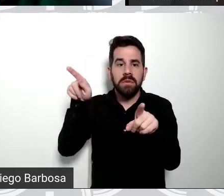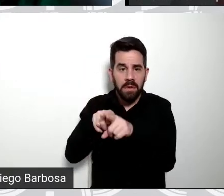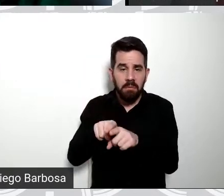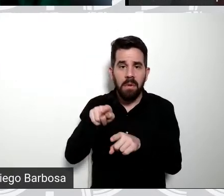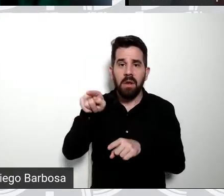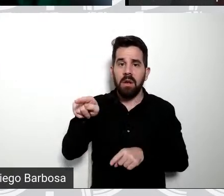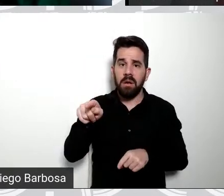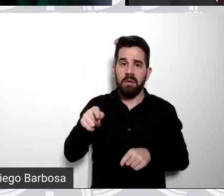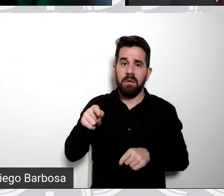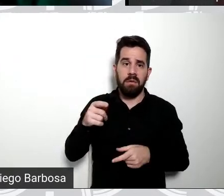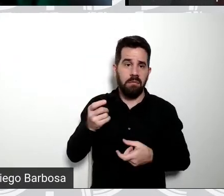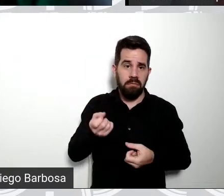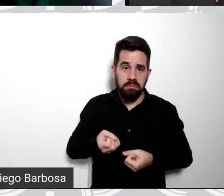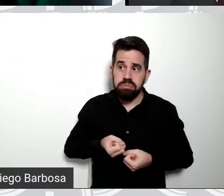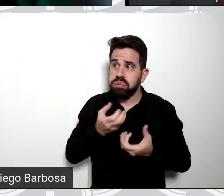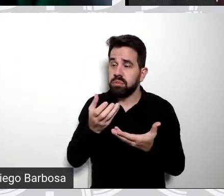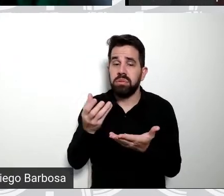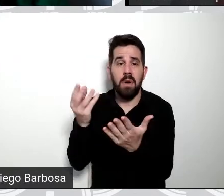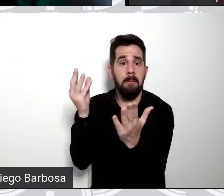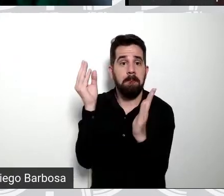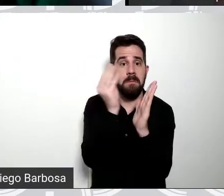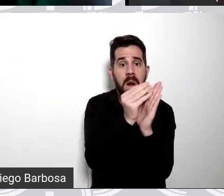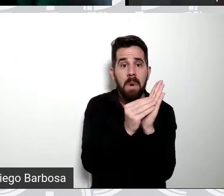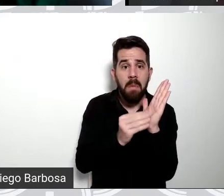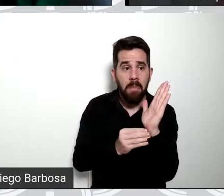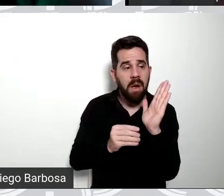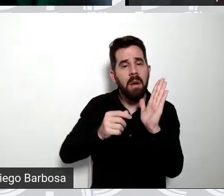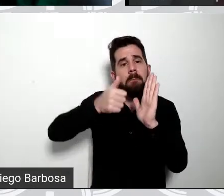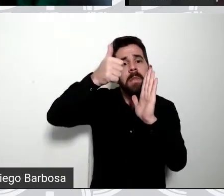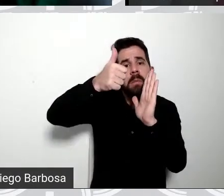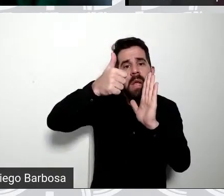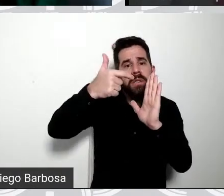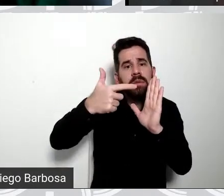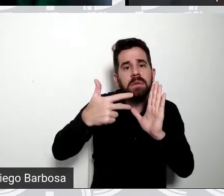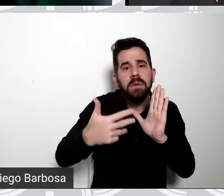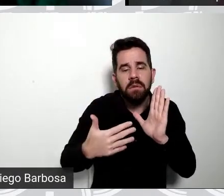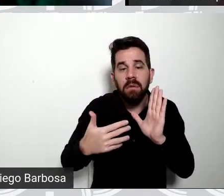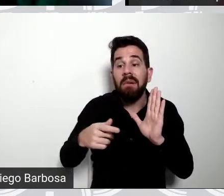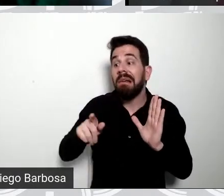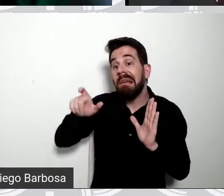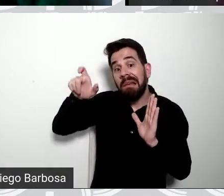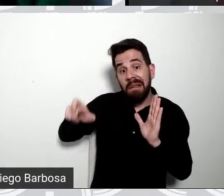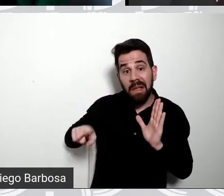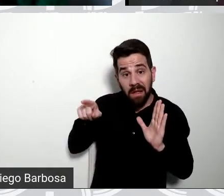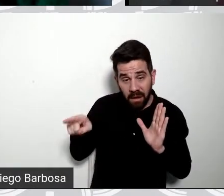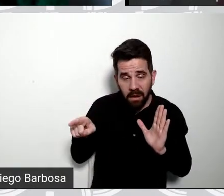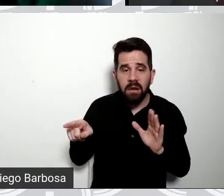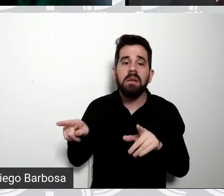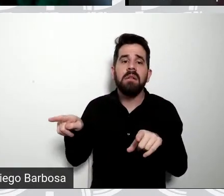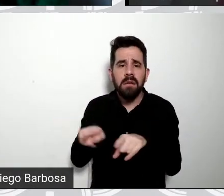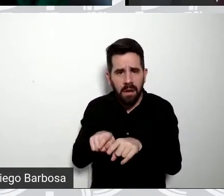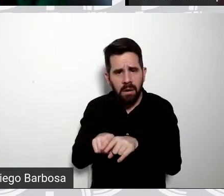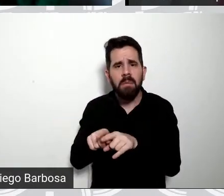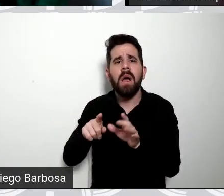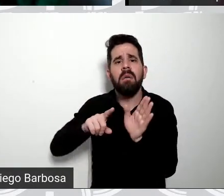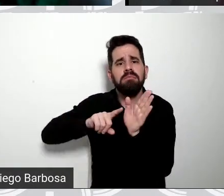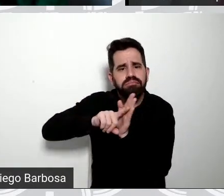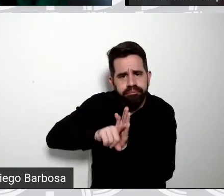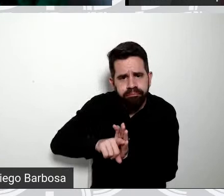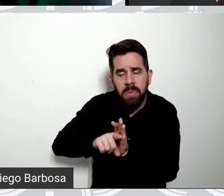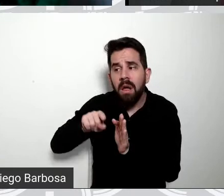ao classificar por ordem de importância, esse historiador também está investido no seu próprio